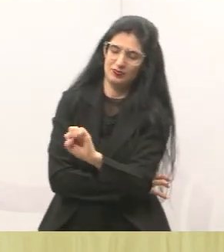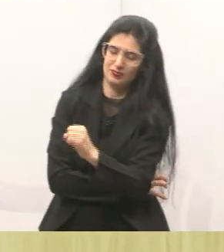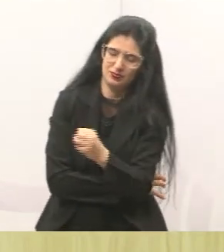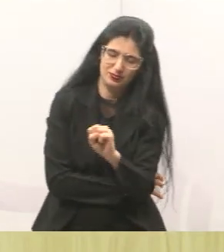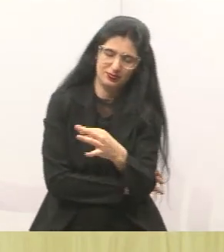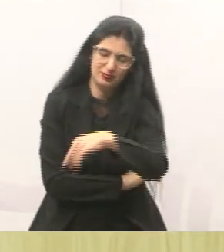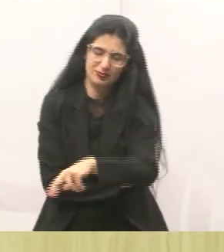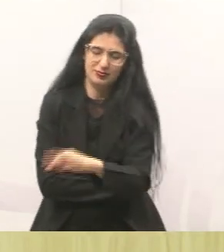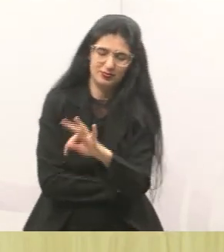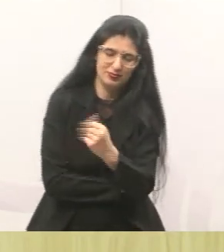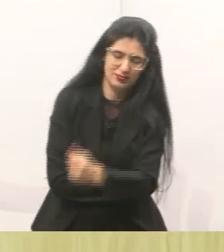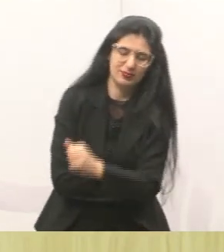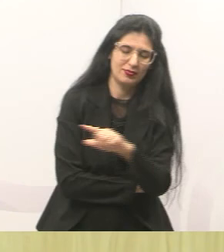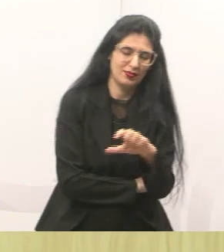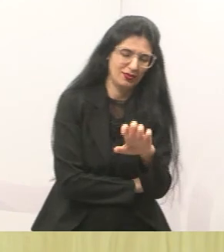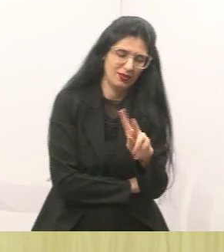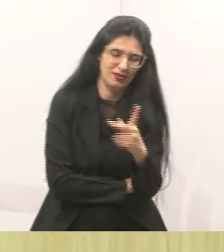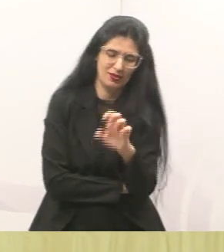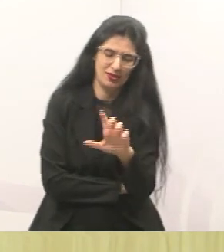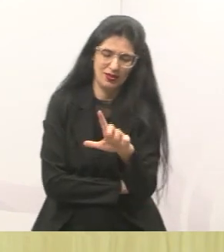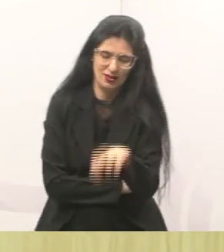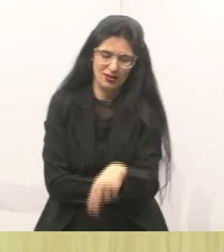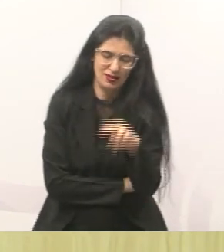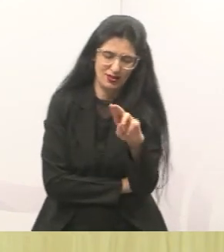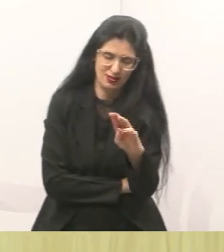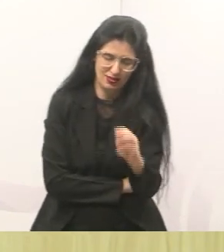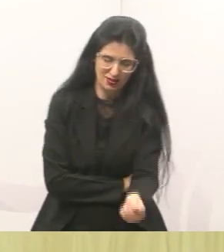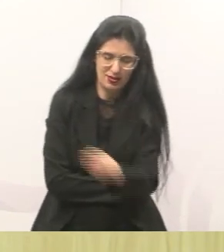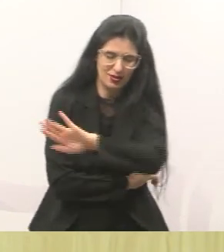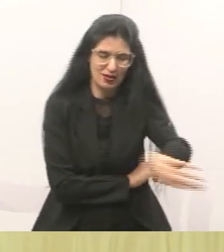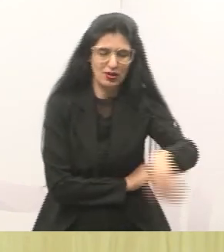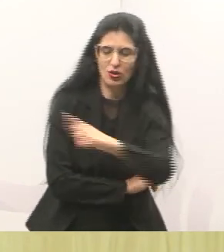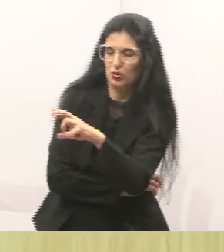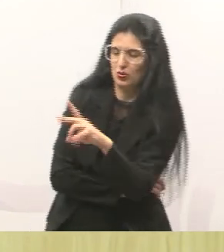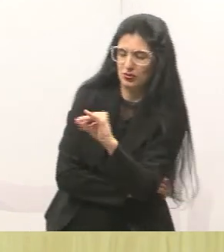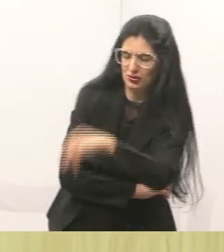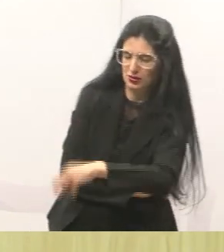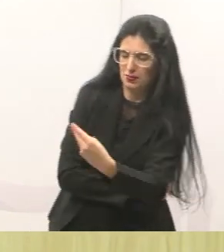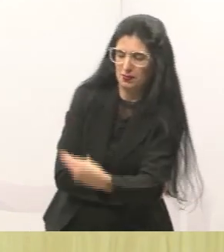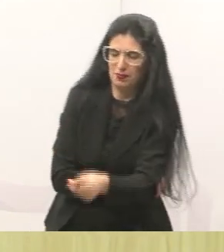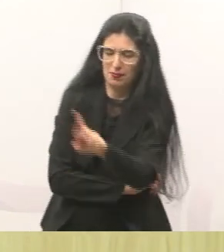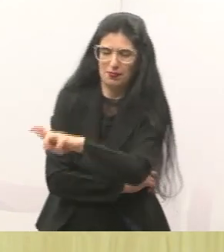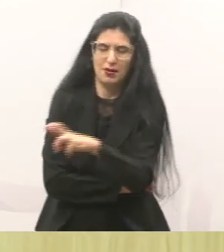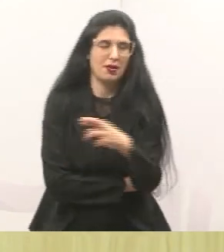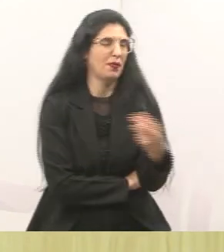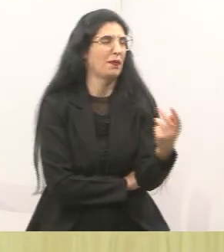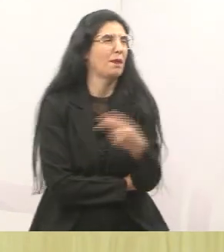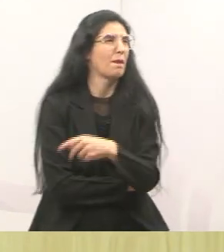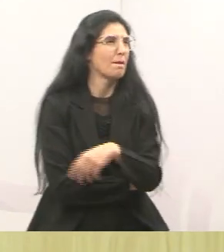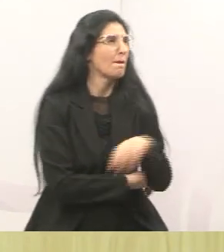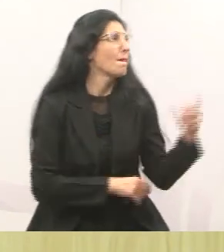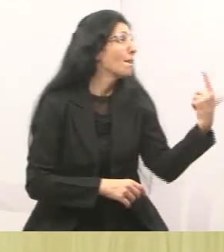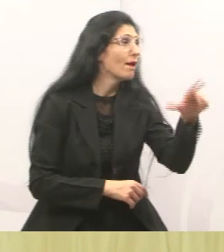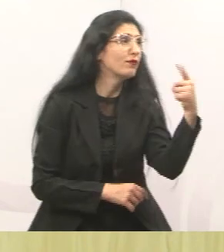Autoria, vereadora Lucimar Ponciano. Senhor presidente, não há mais pedidos de informações.